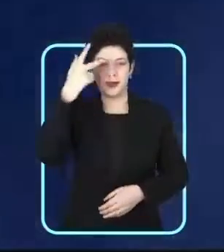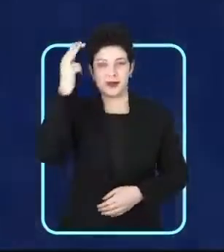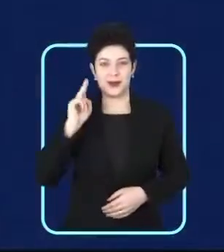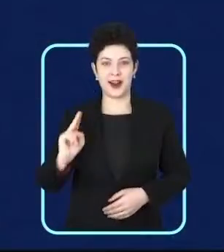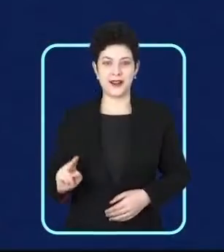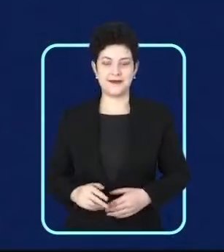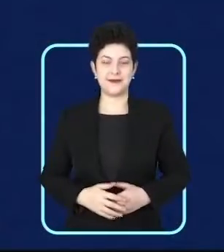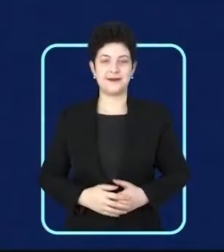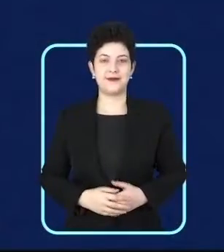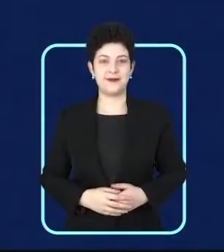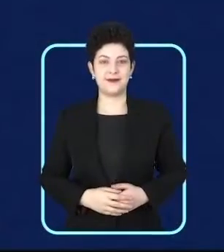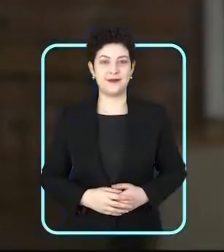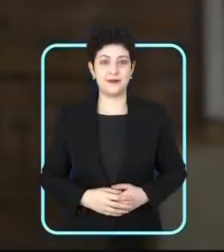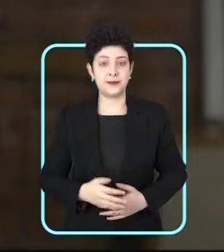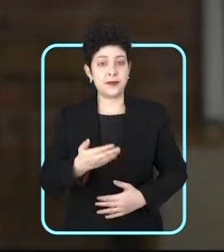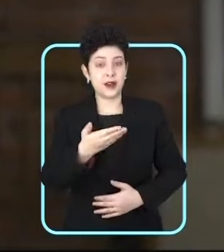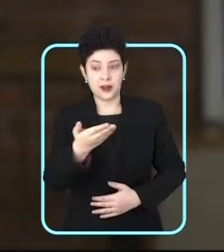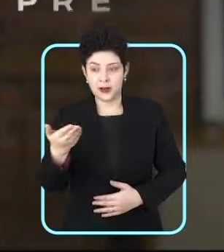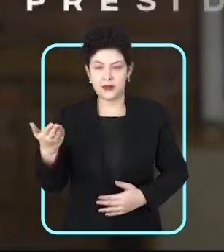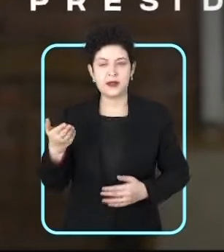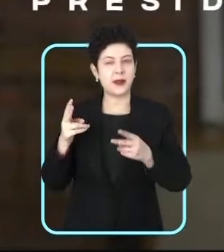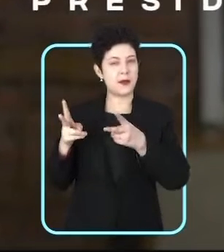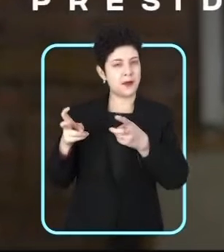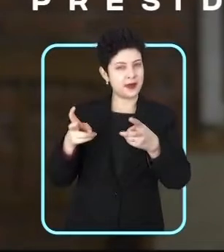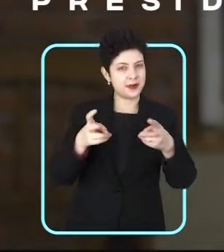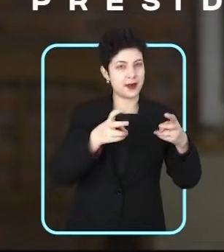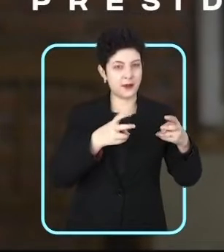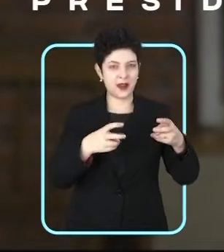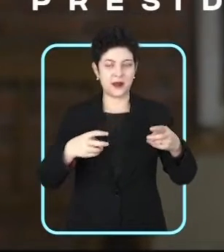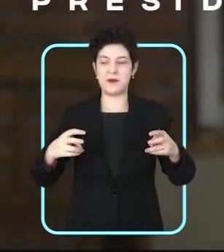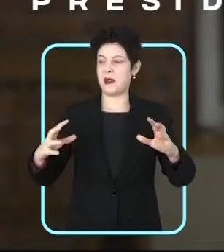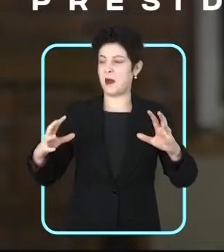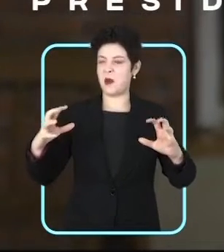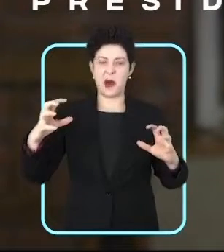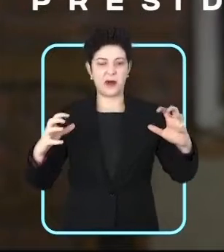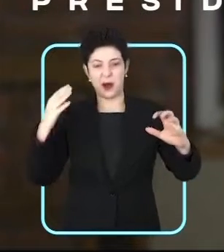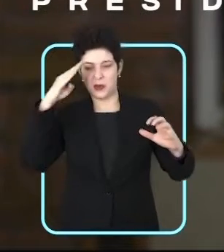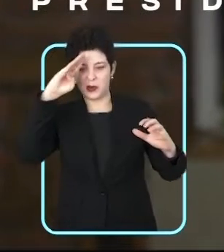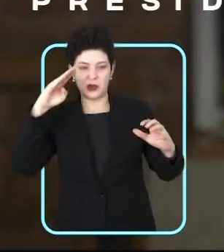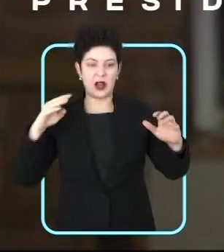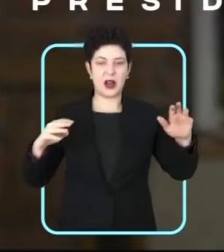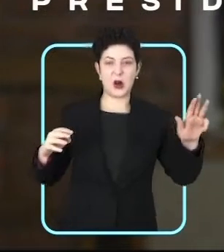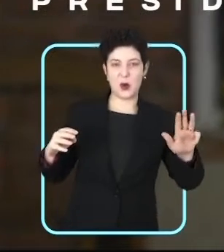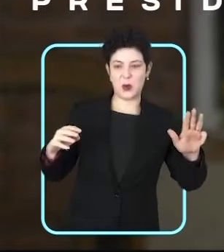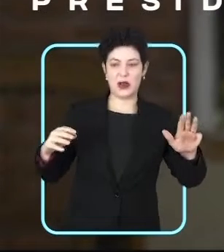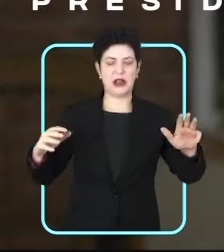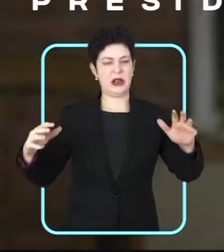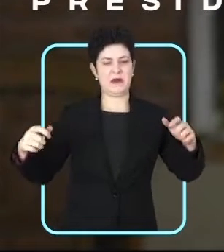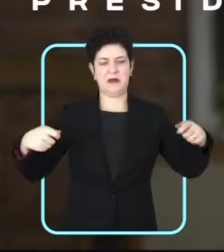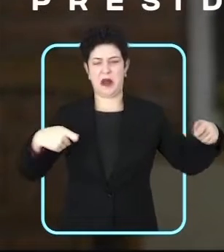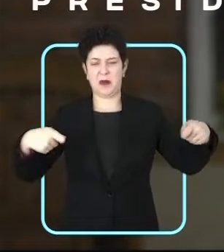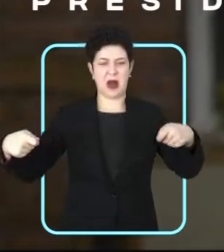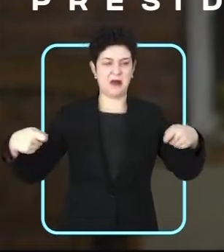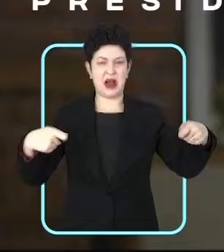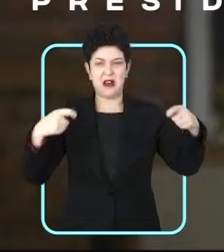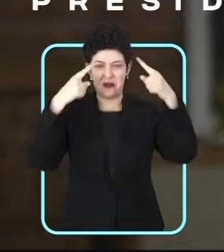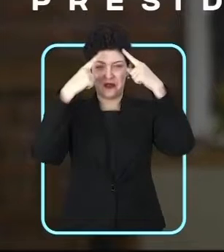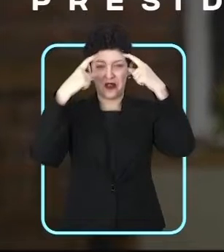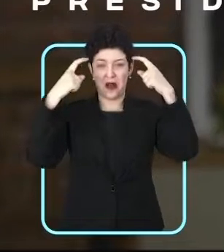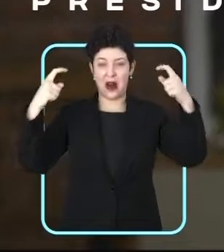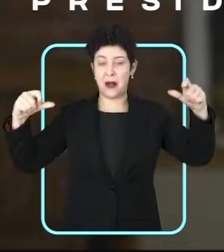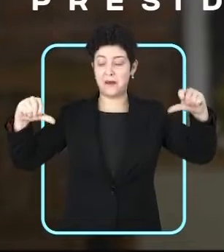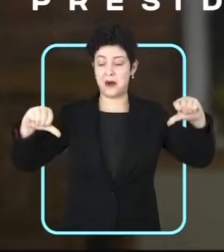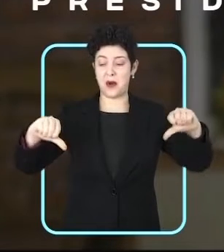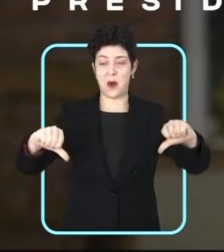dessa eleição. Soraya! Vocês devem ter notado que os ataques entre Lula e Bolsonaro ficaram mais violentos nos últimos